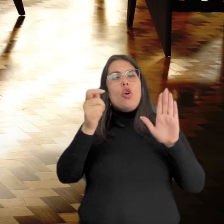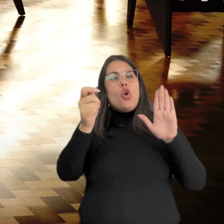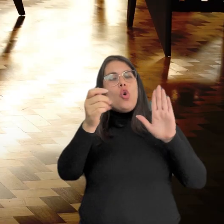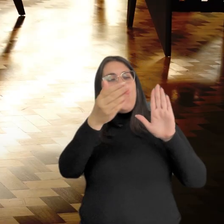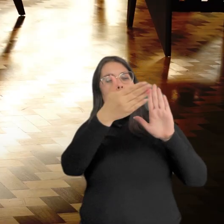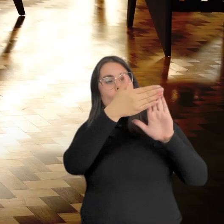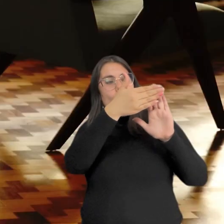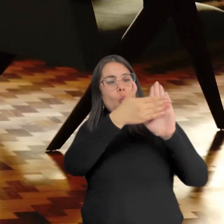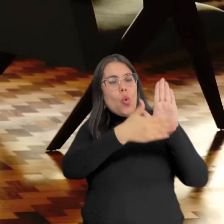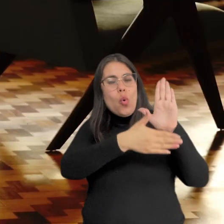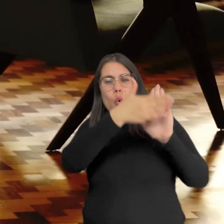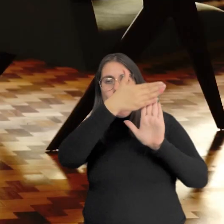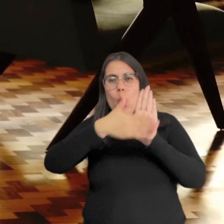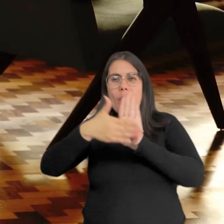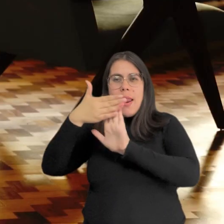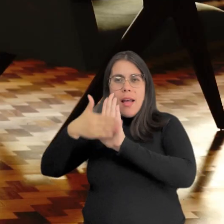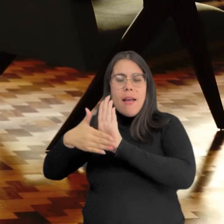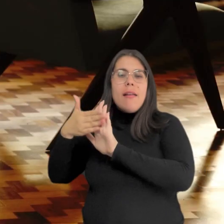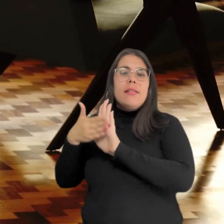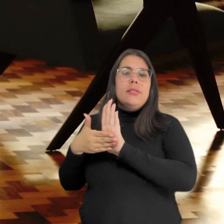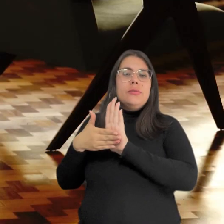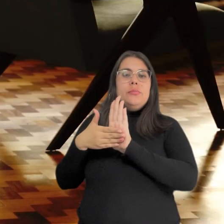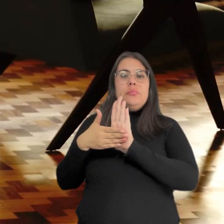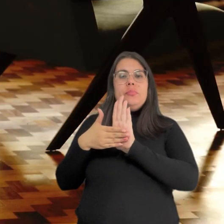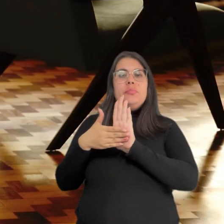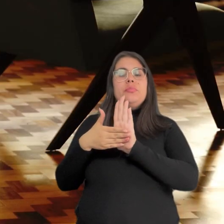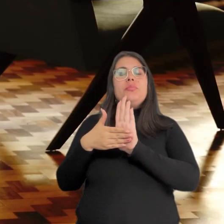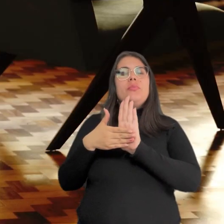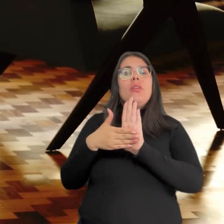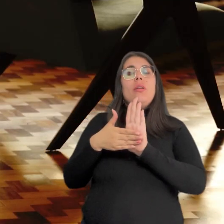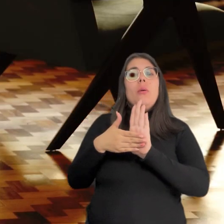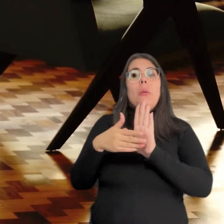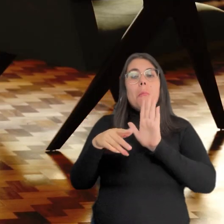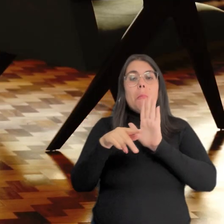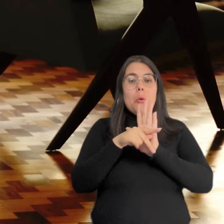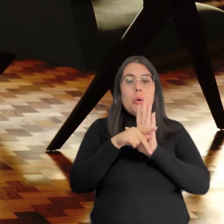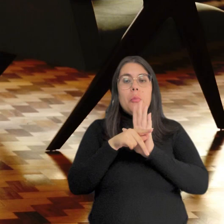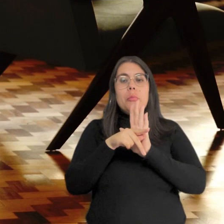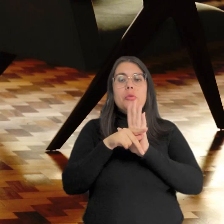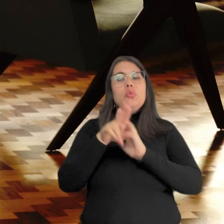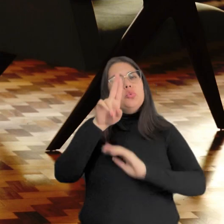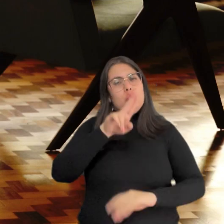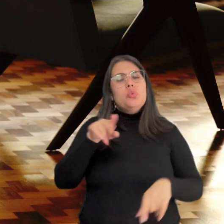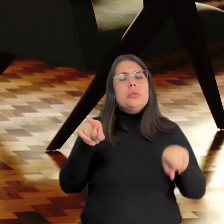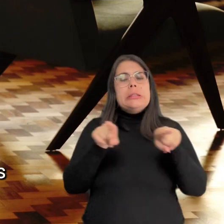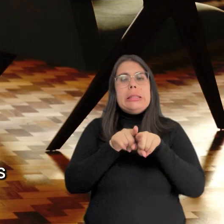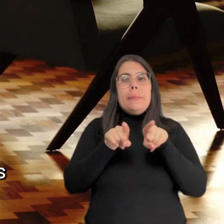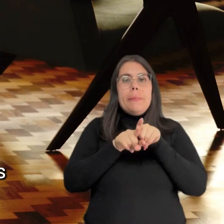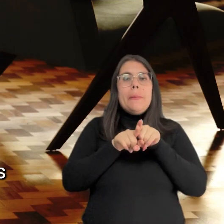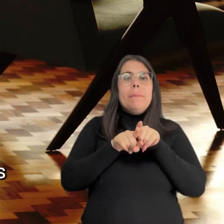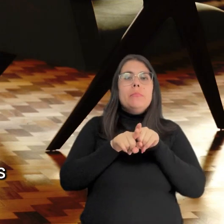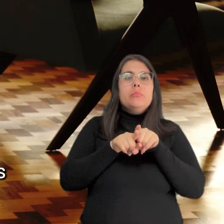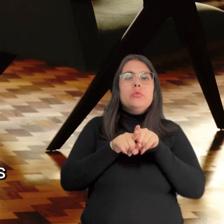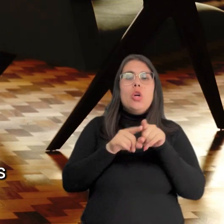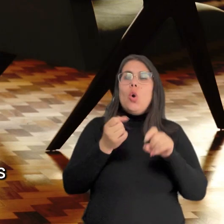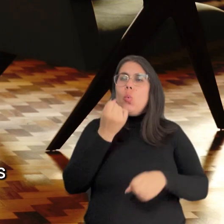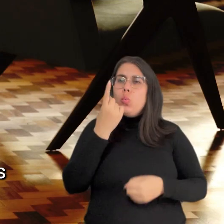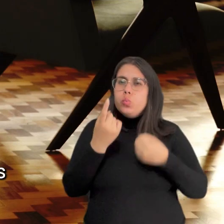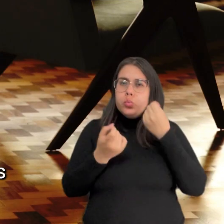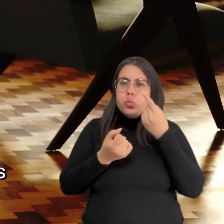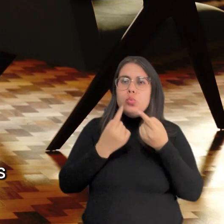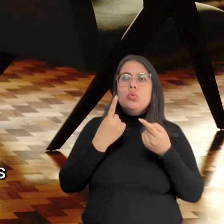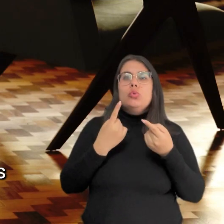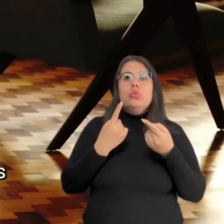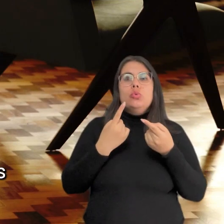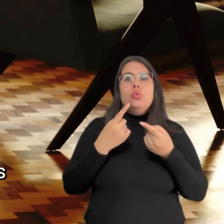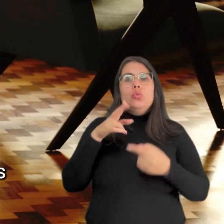Combogó. E ele usou lá também, tanto em alguns fechamentos verticais, como também em